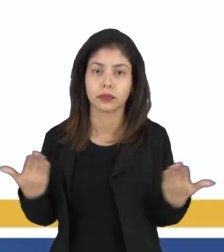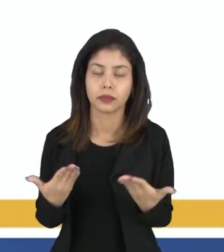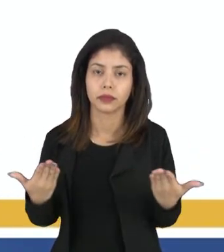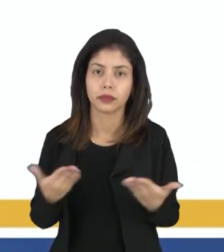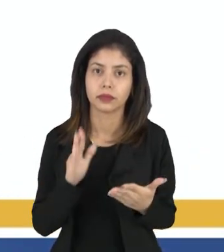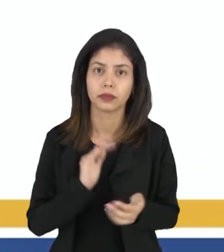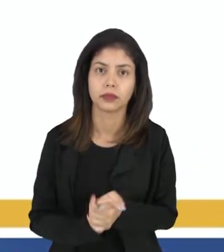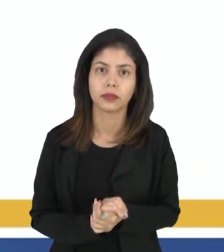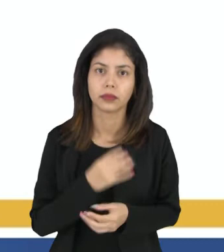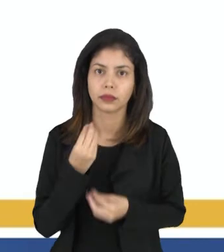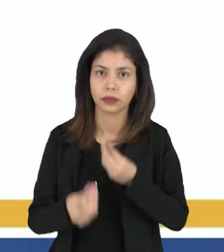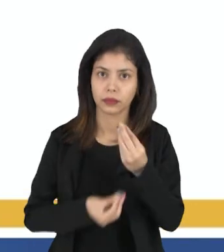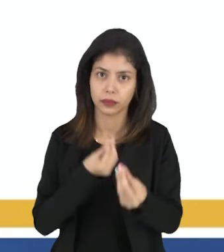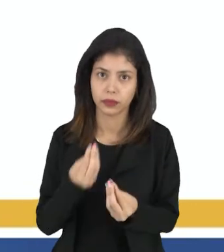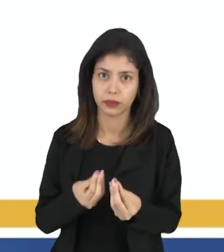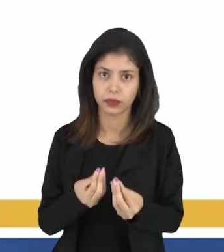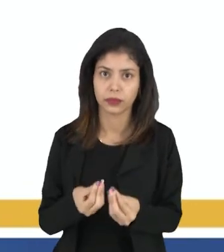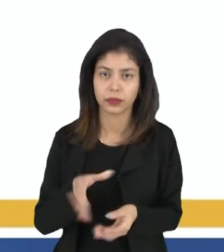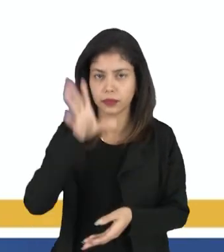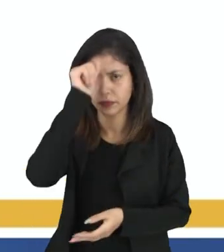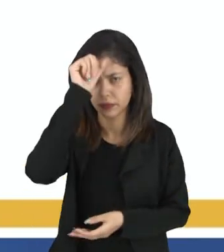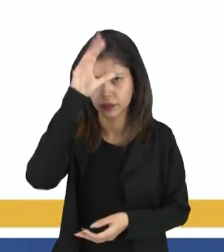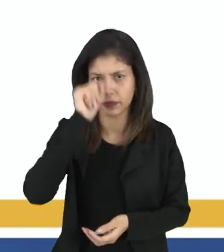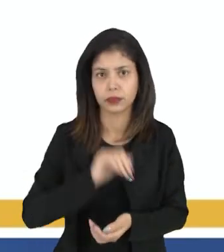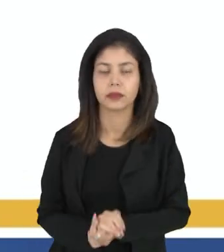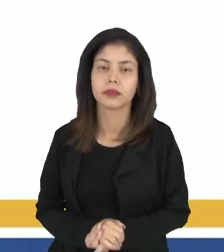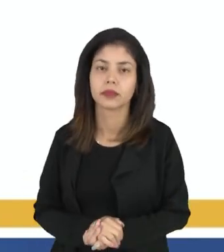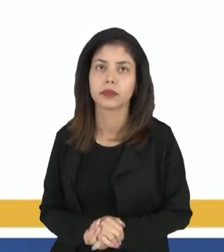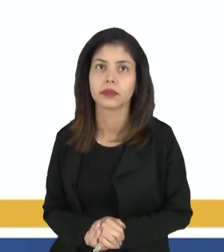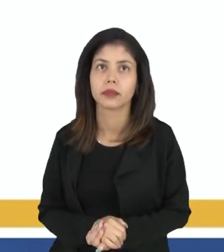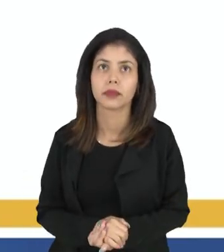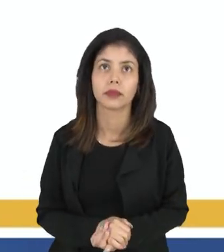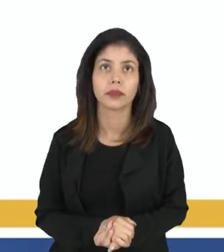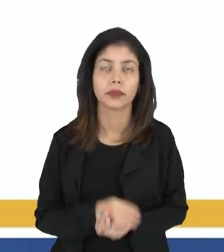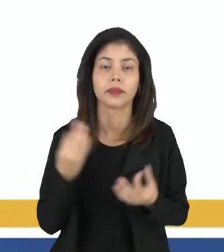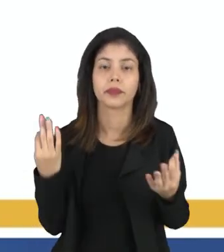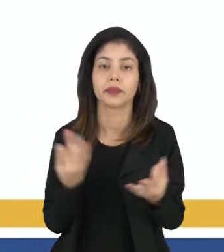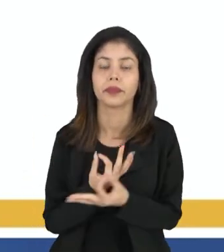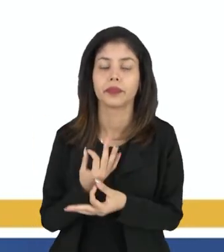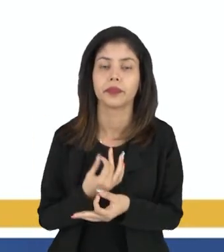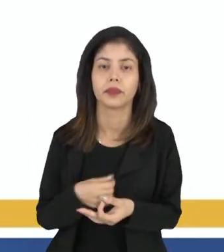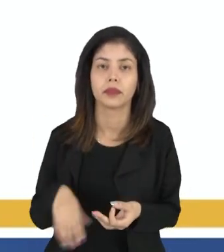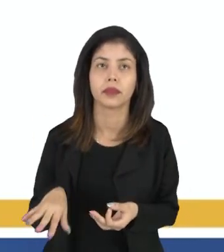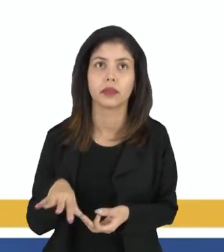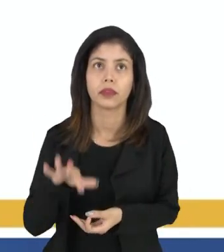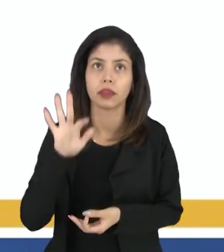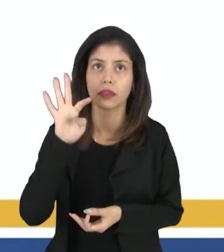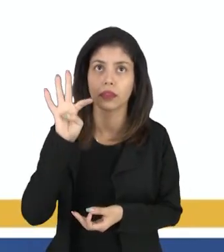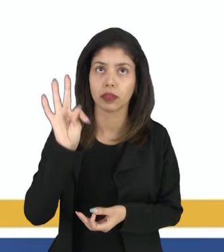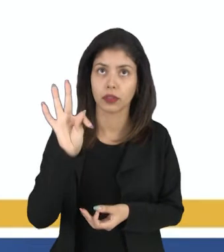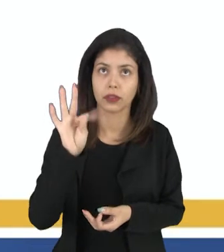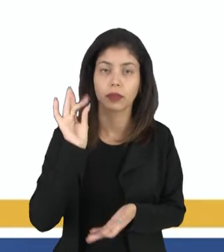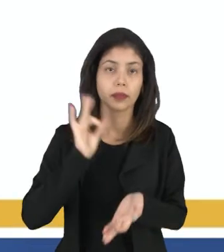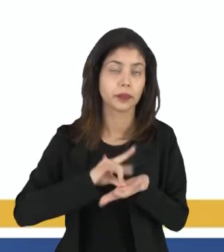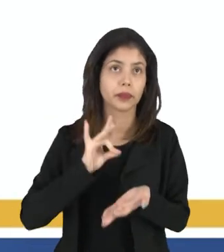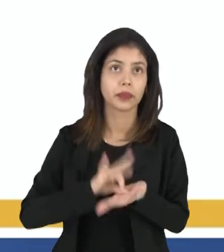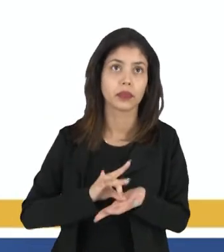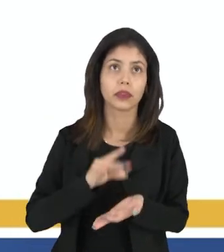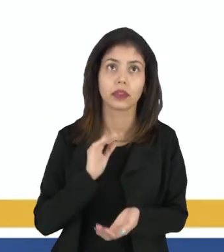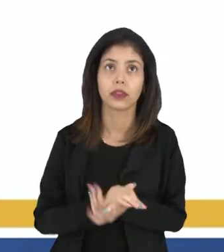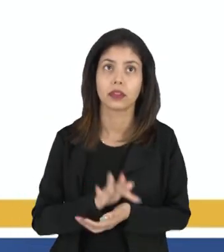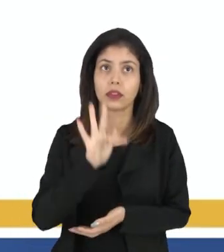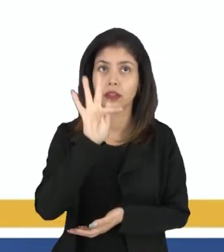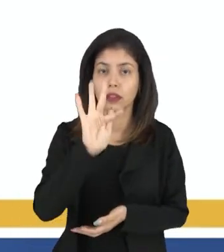Agora, de acordo com o que você aprendeu sobre present perfect, assinale T para verdadeiro,